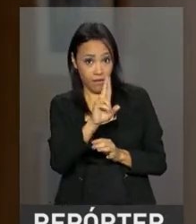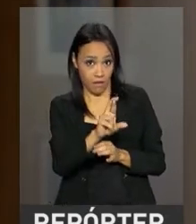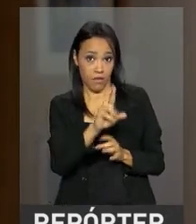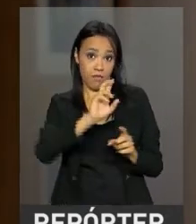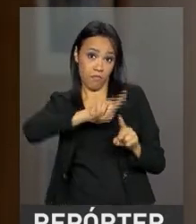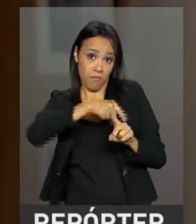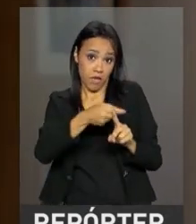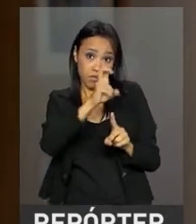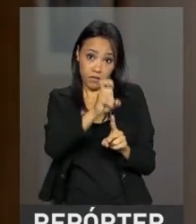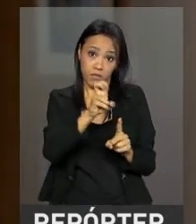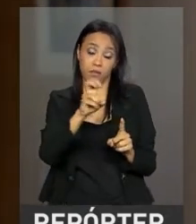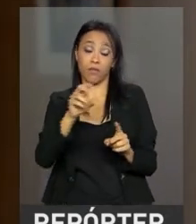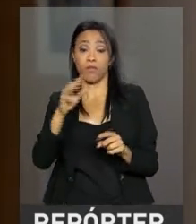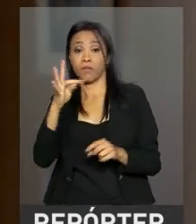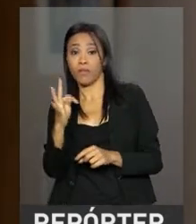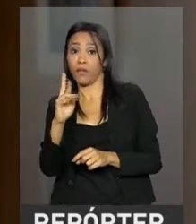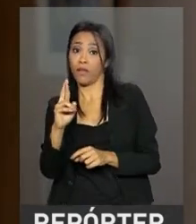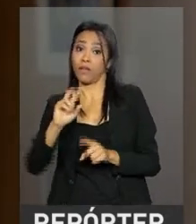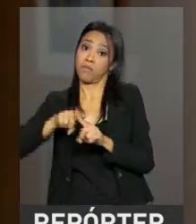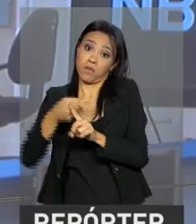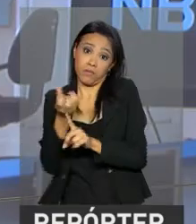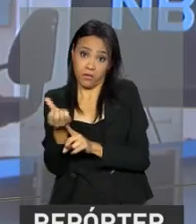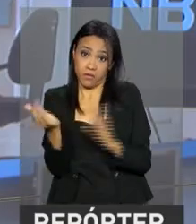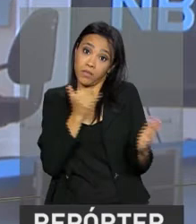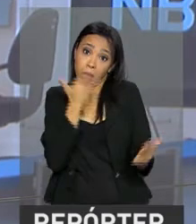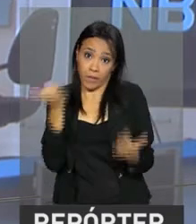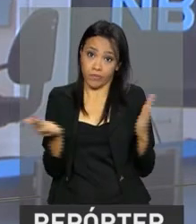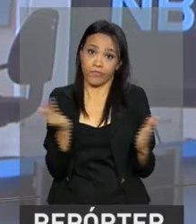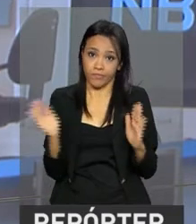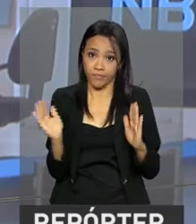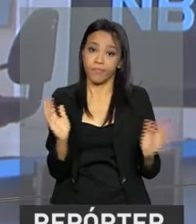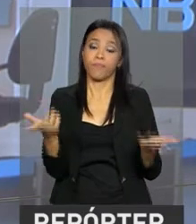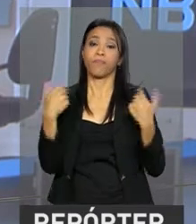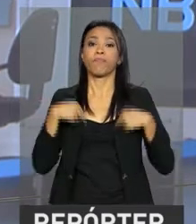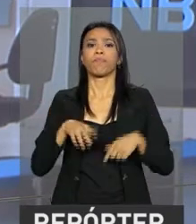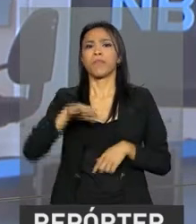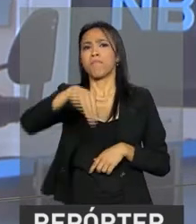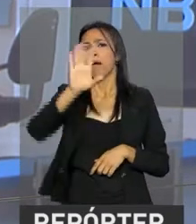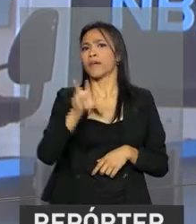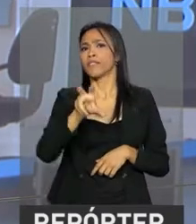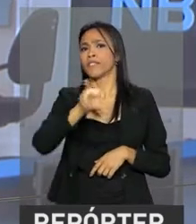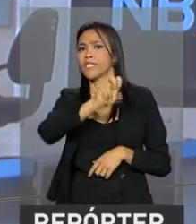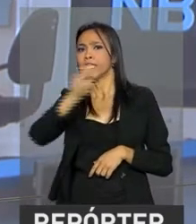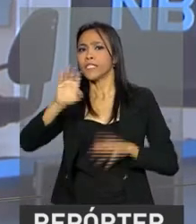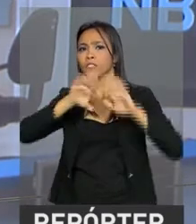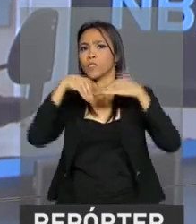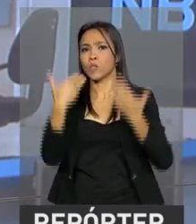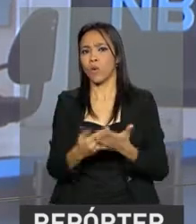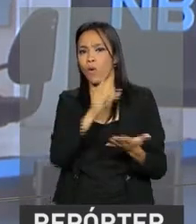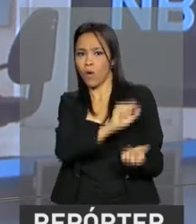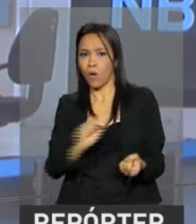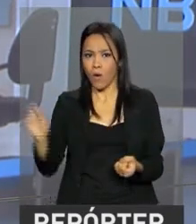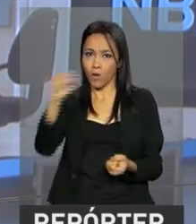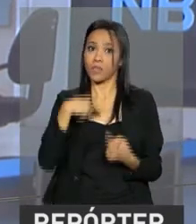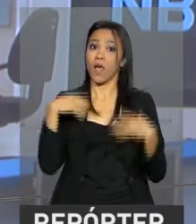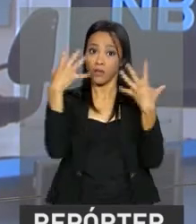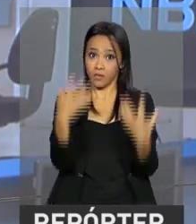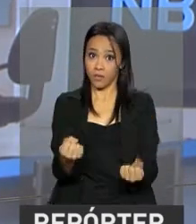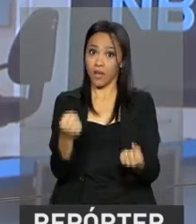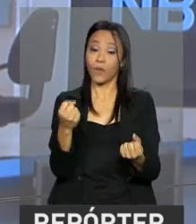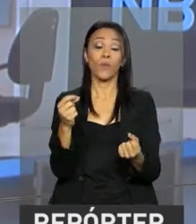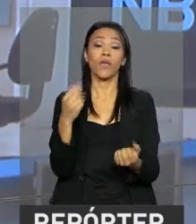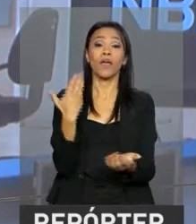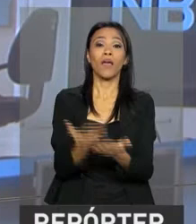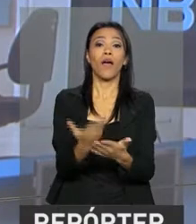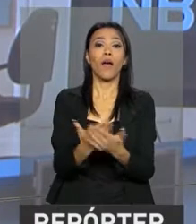do resultado do fundo a cada ano. Mais de 500 escolas aderiram ao programa de ensino integral.